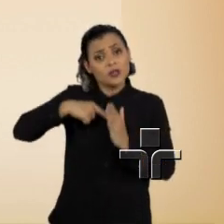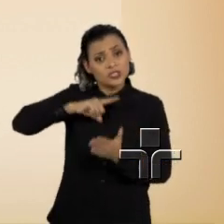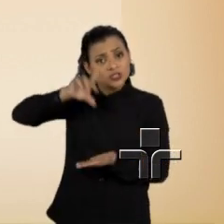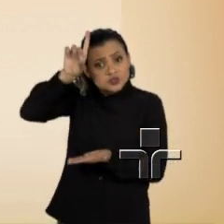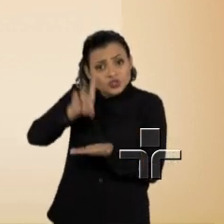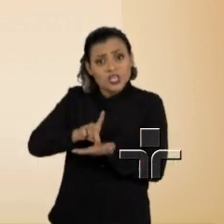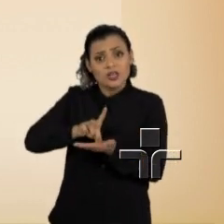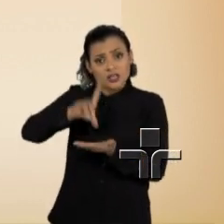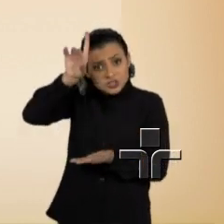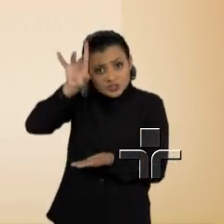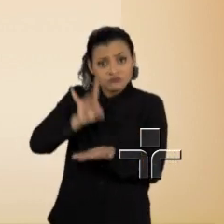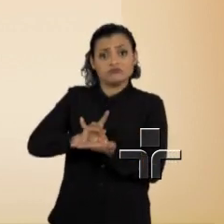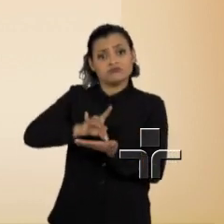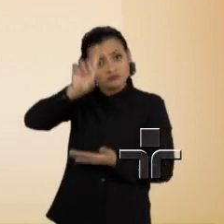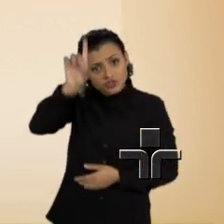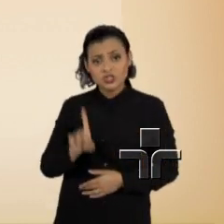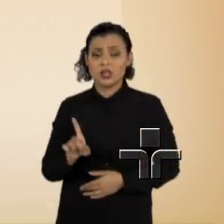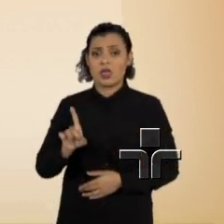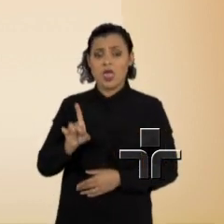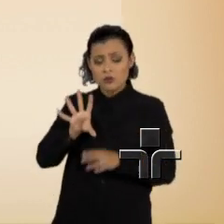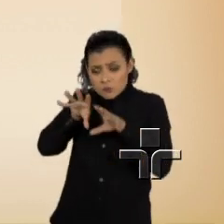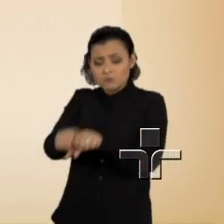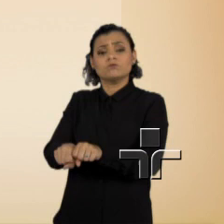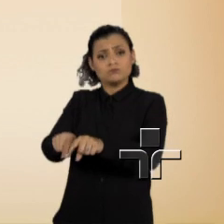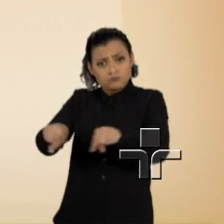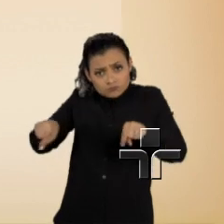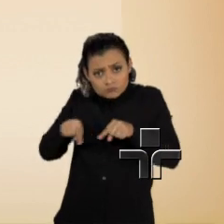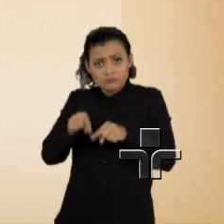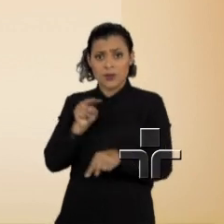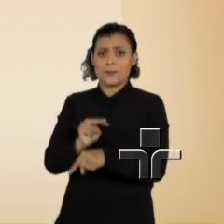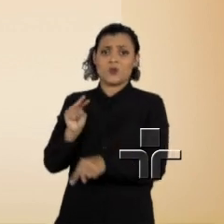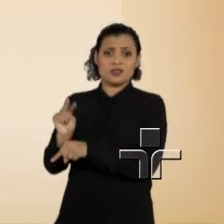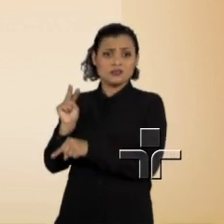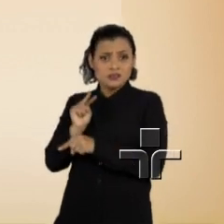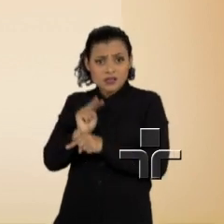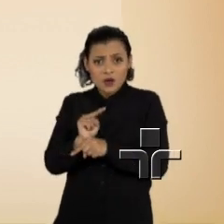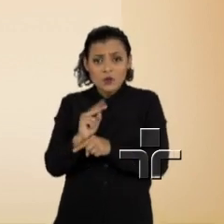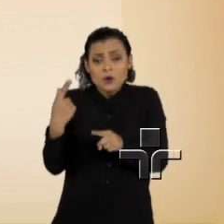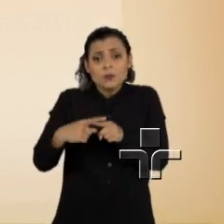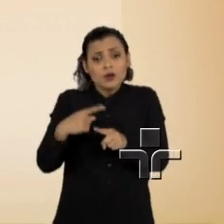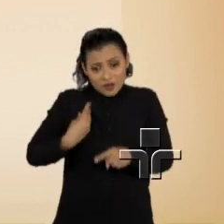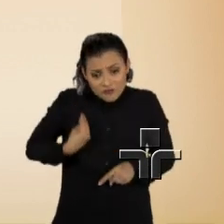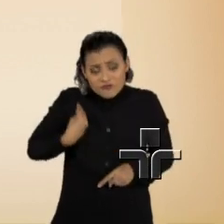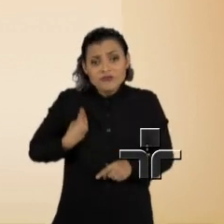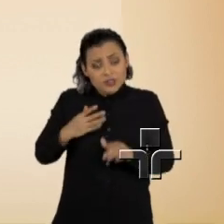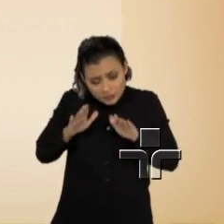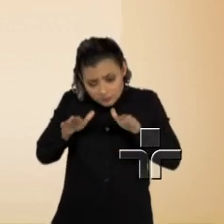originário às suas terras tradicionais, devidamente demarcadas e protegidas, onde possam viver